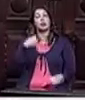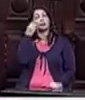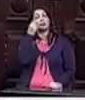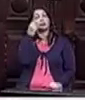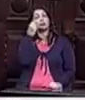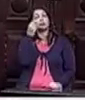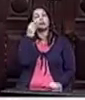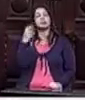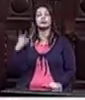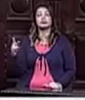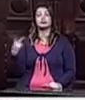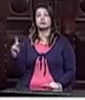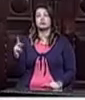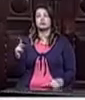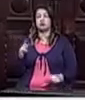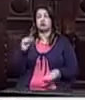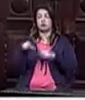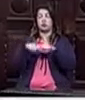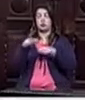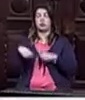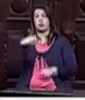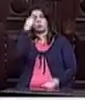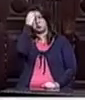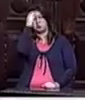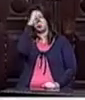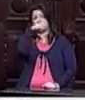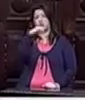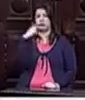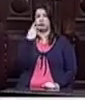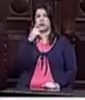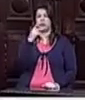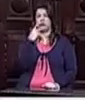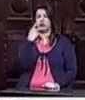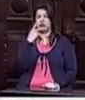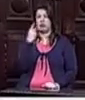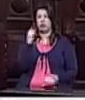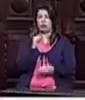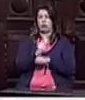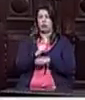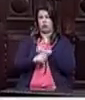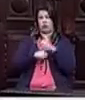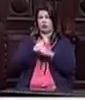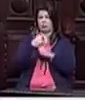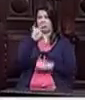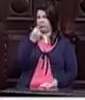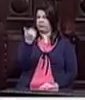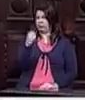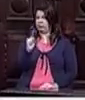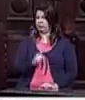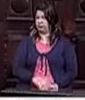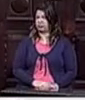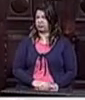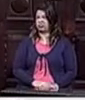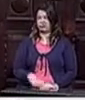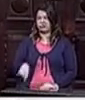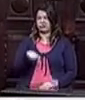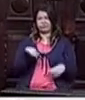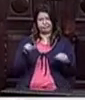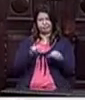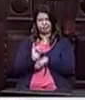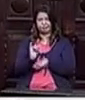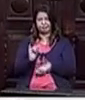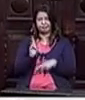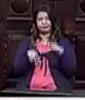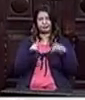responsáveis dizer que a responsabilidade é só de quem está tirando agora, já pensando em 2018. Não vão conseguir enganar tão facilmente assim